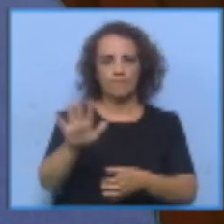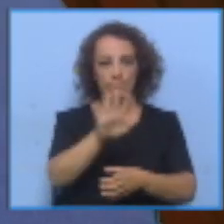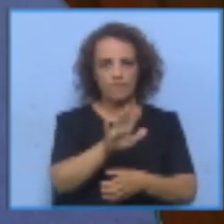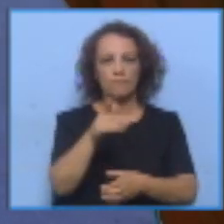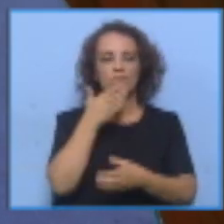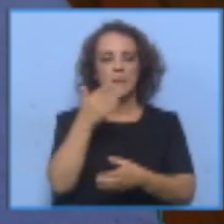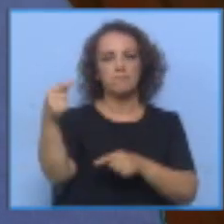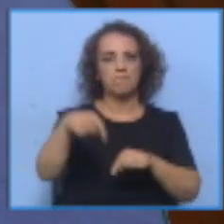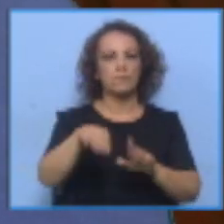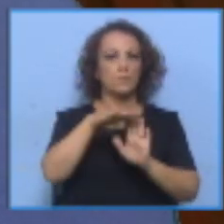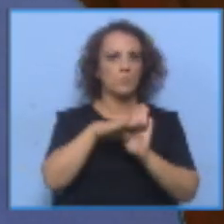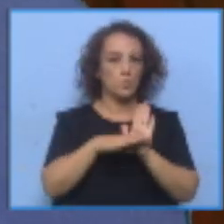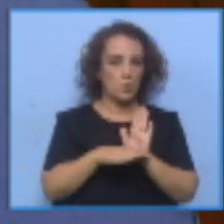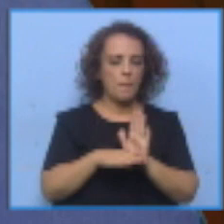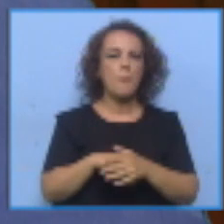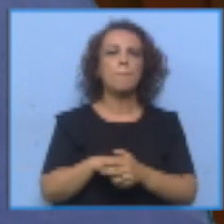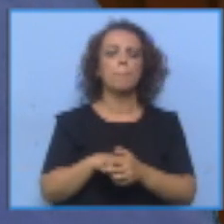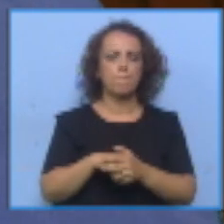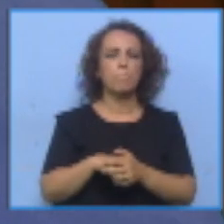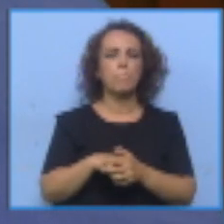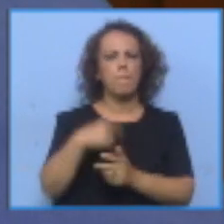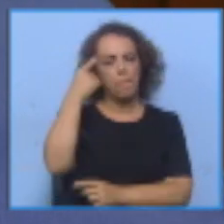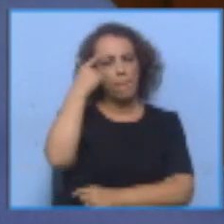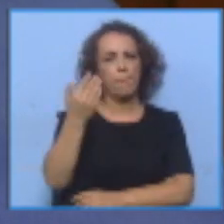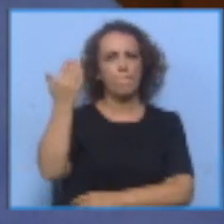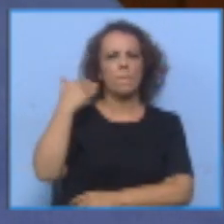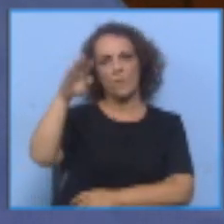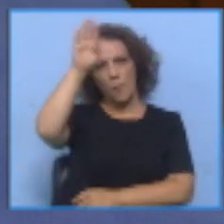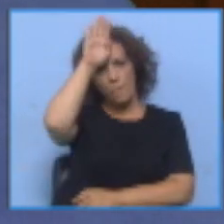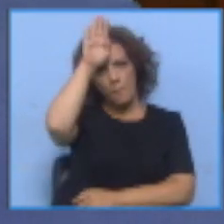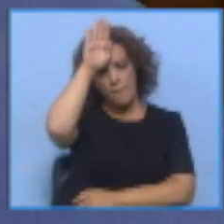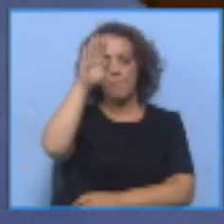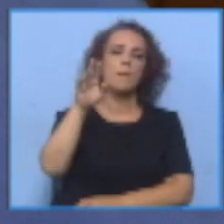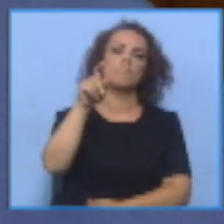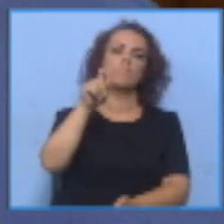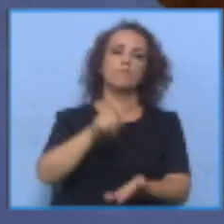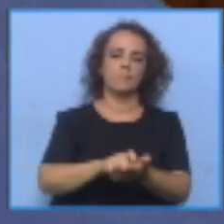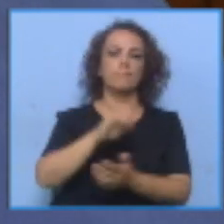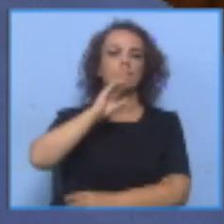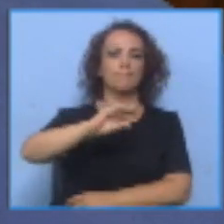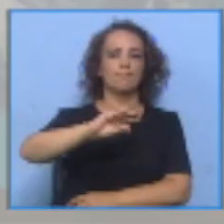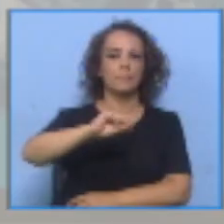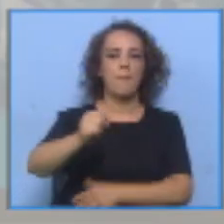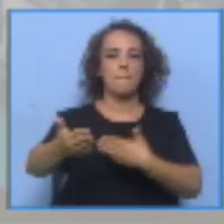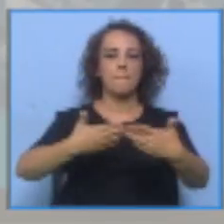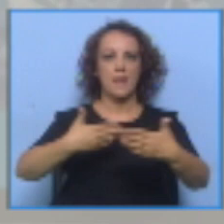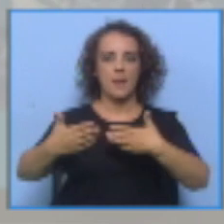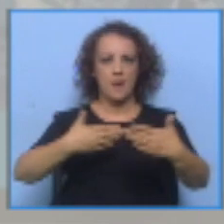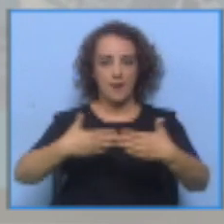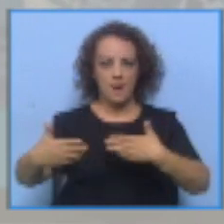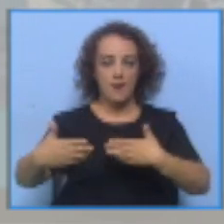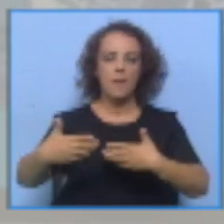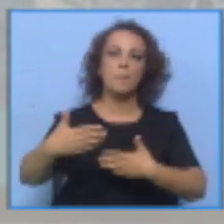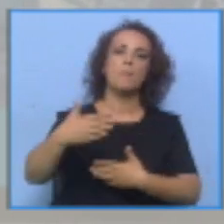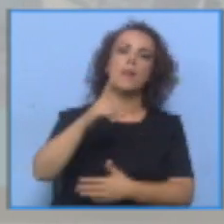neste programa. E recuemos a quando o Papa Francisco convocou este sínodo pan-amazónico. O irmão Bernardino esteve no Peru também, não é?